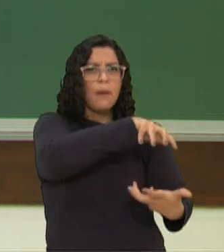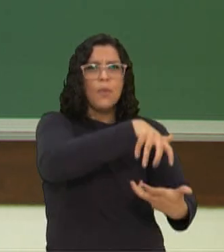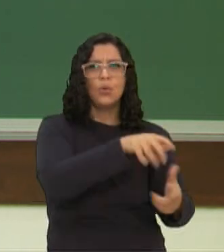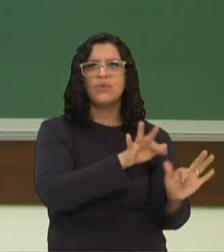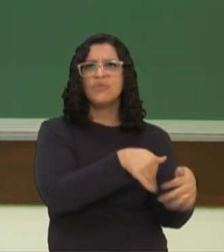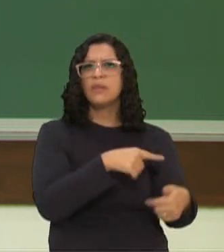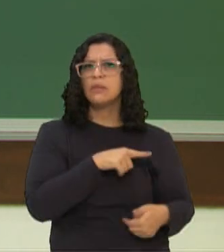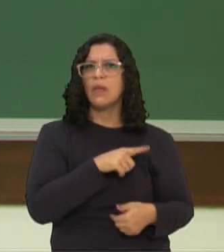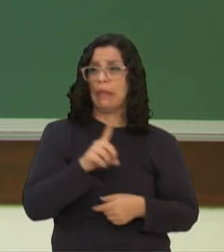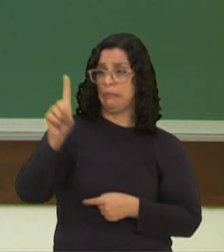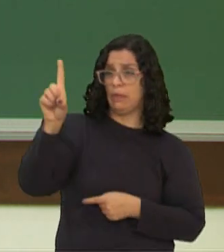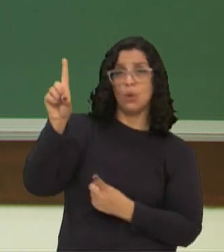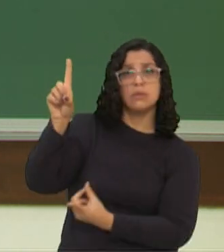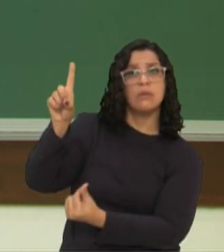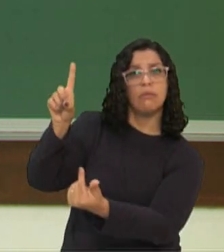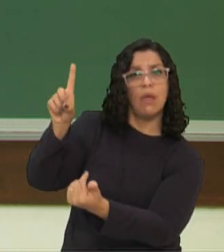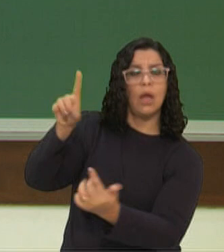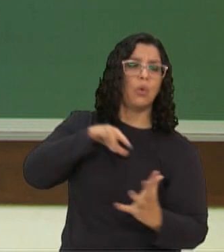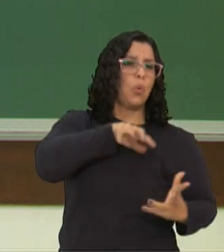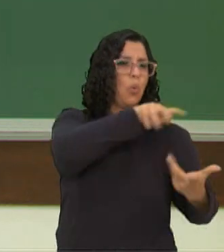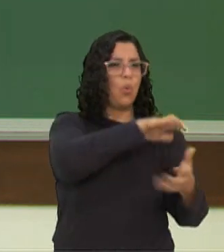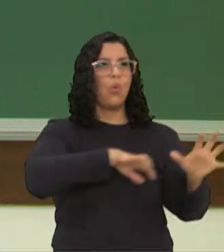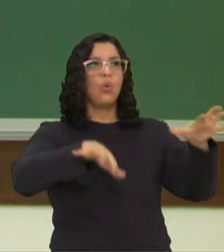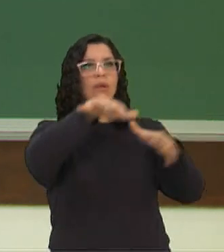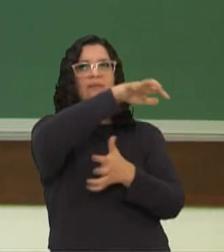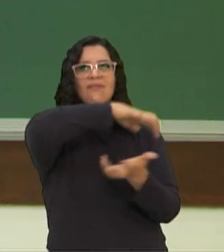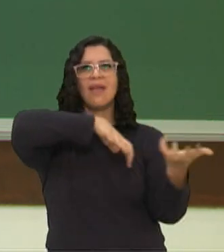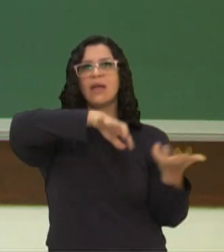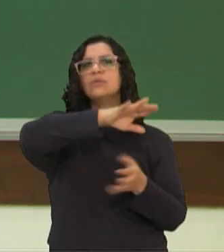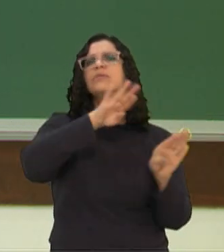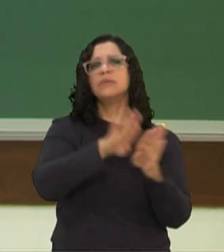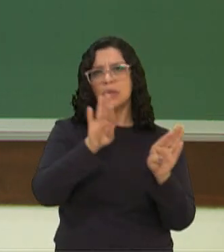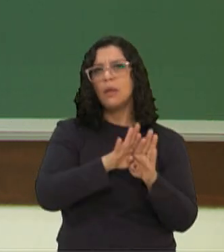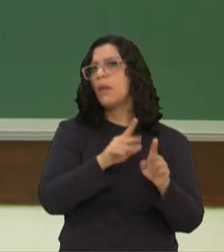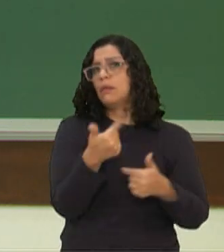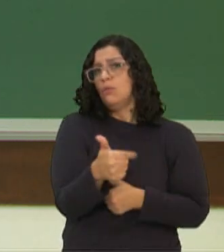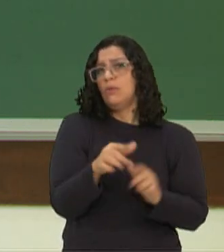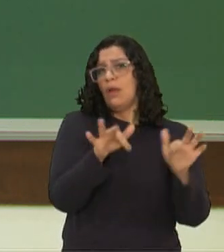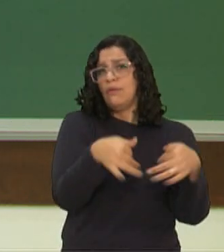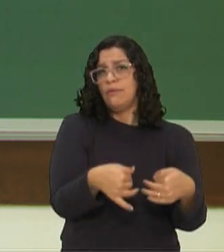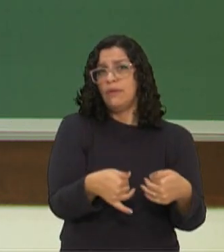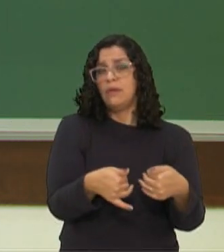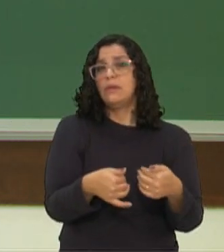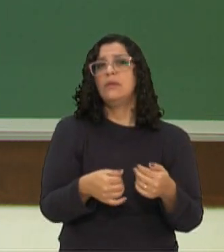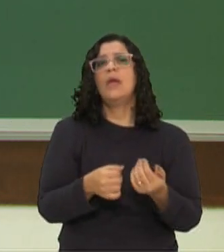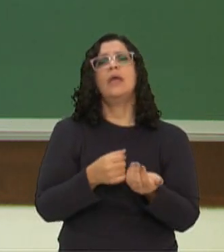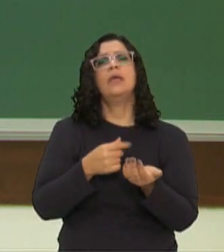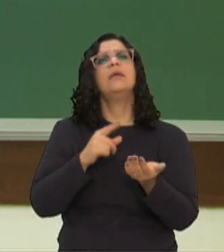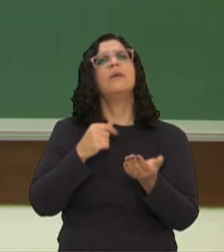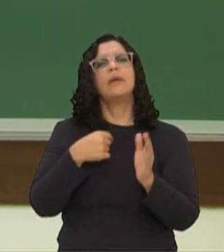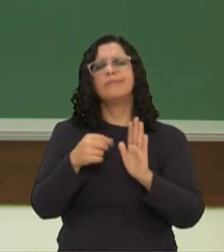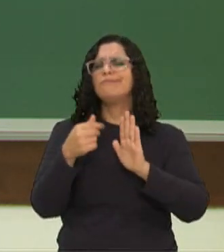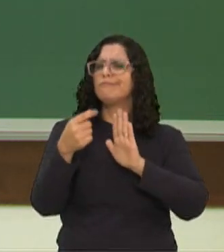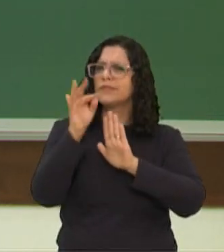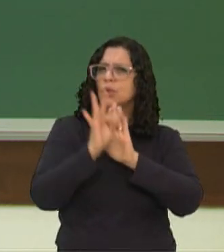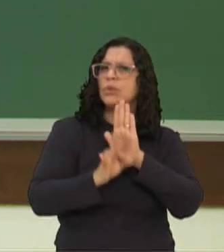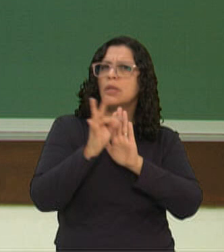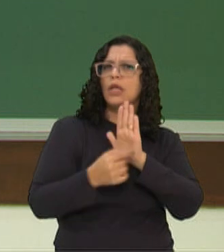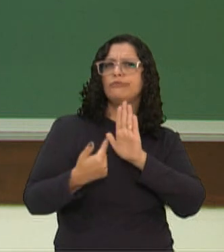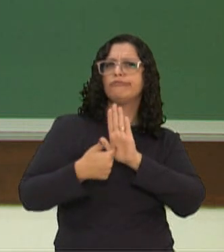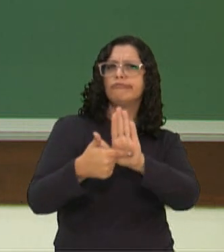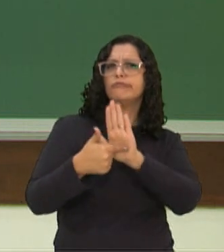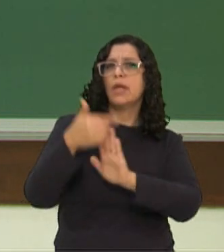é infinito, o universo, consequentemente, tem que ser infinito também. Ele publicou suas teses e, ao